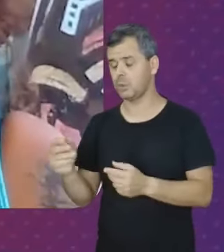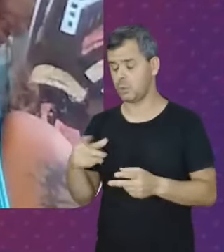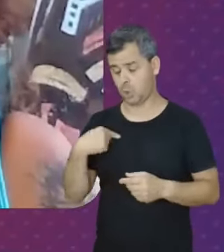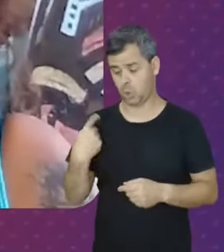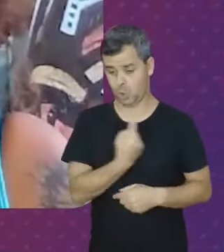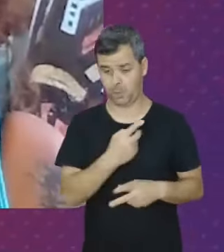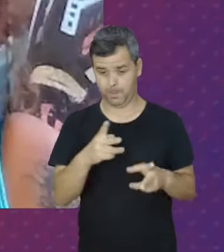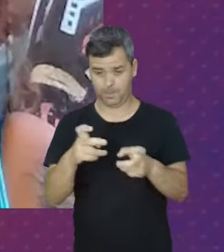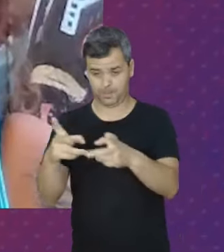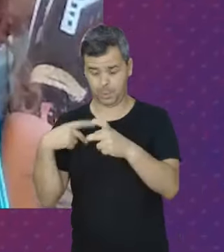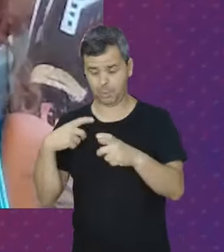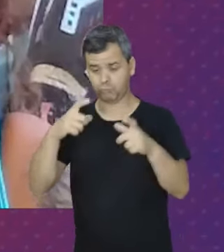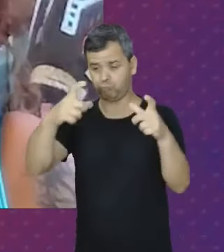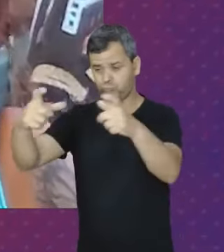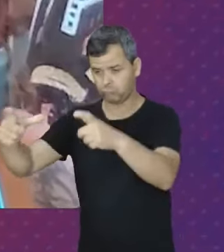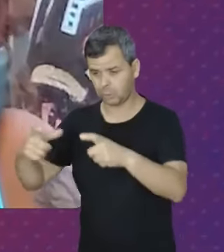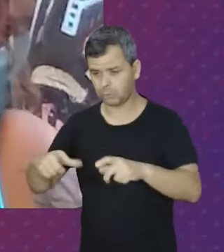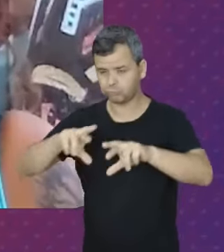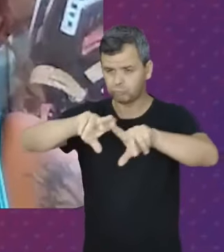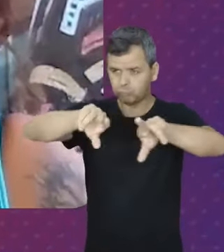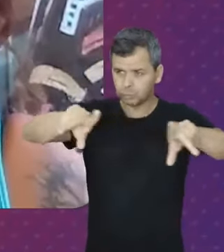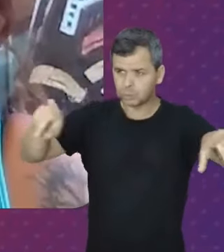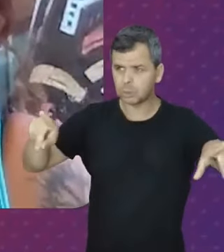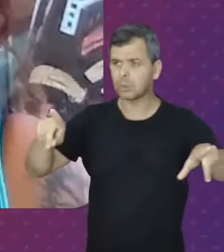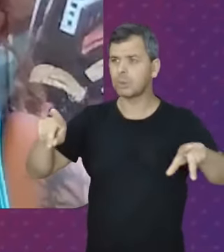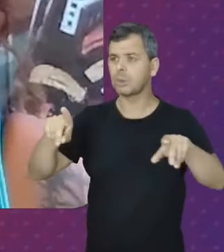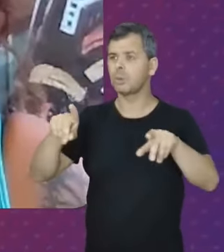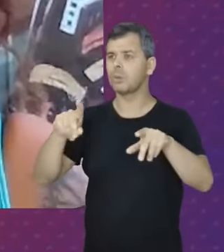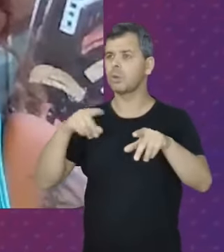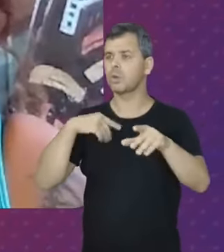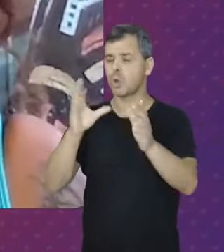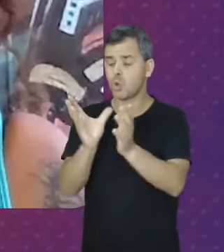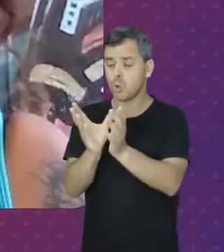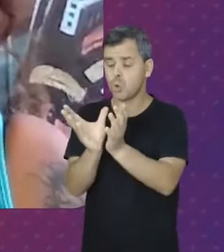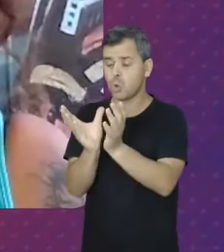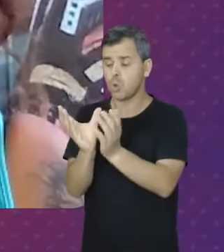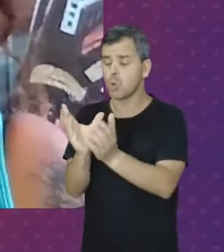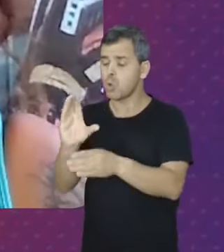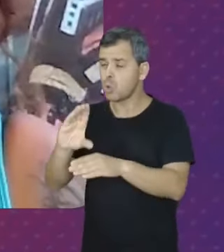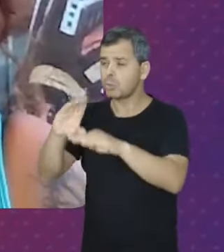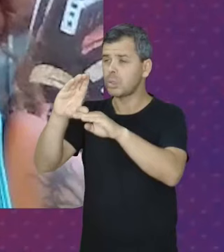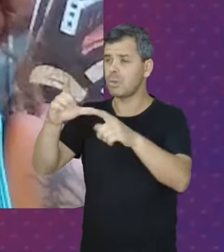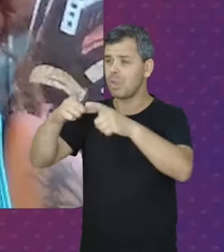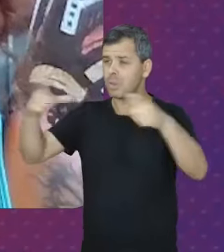que em muitos lugares, né, o desnível do conselho é muito grande. Então, você tem